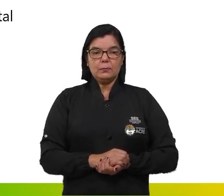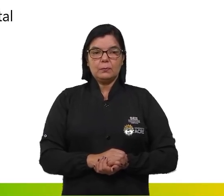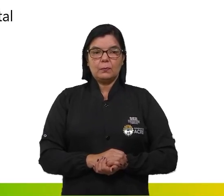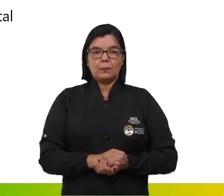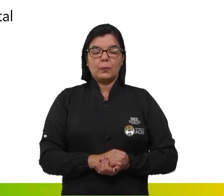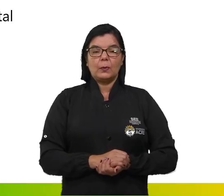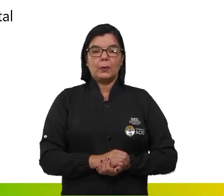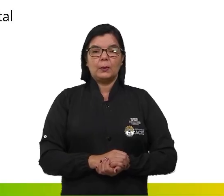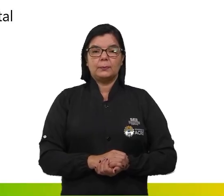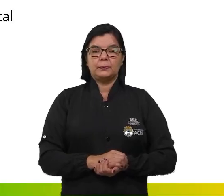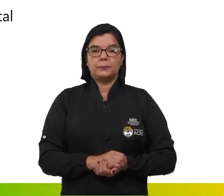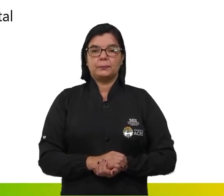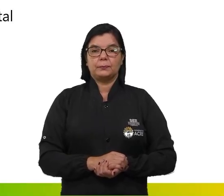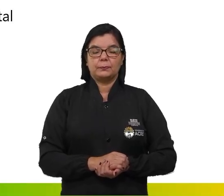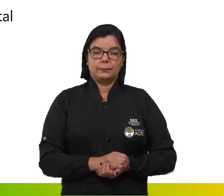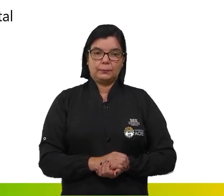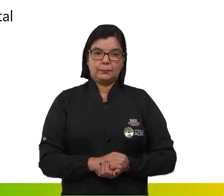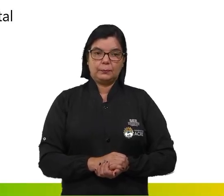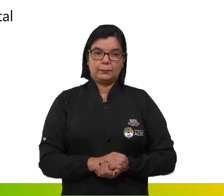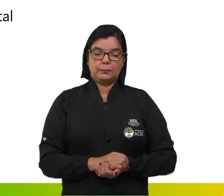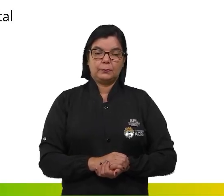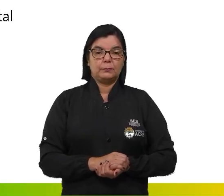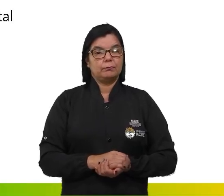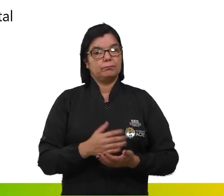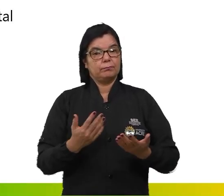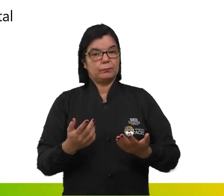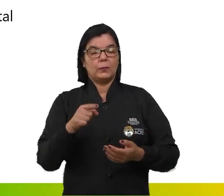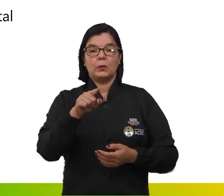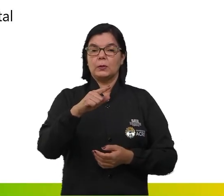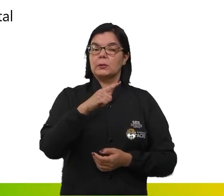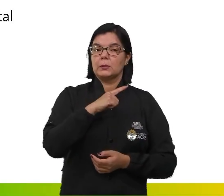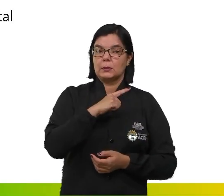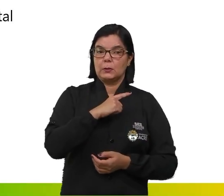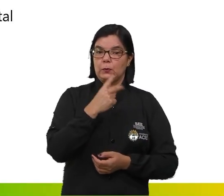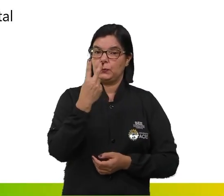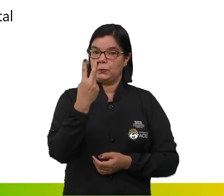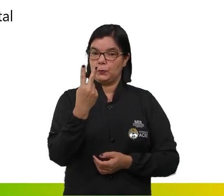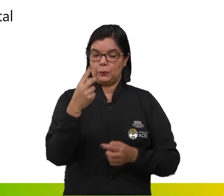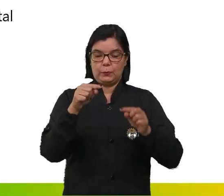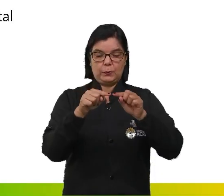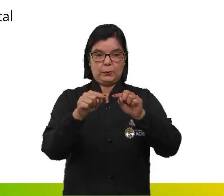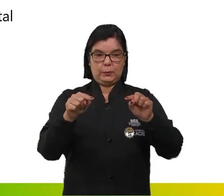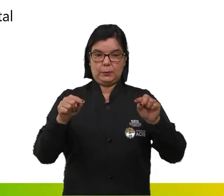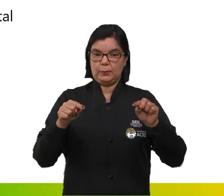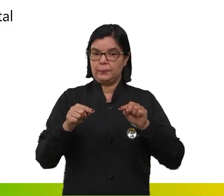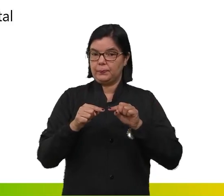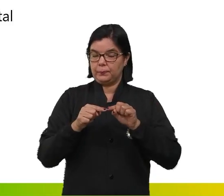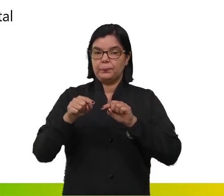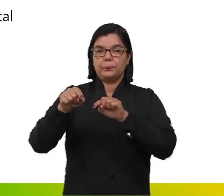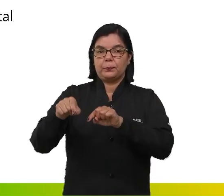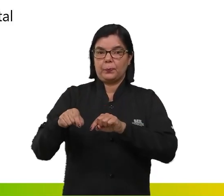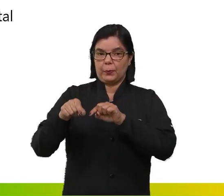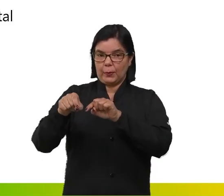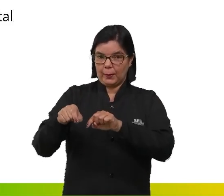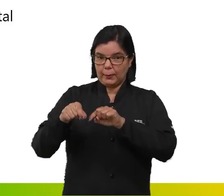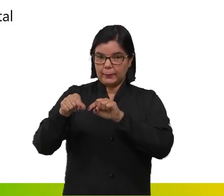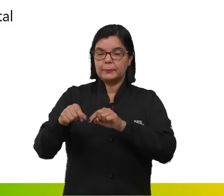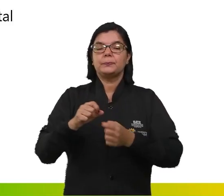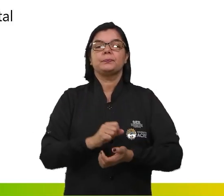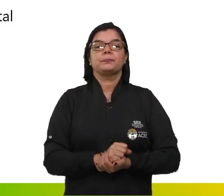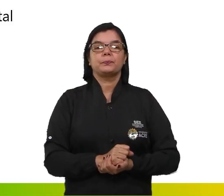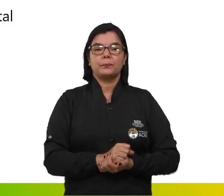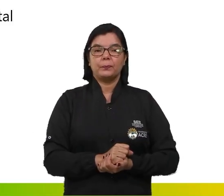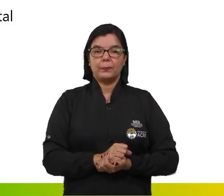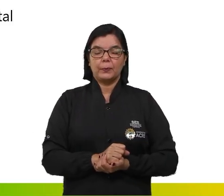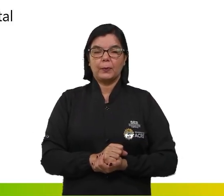Eu tenho aqui, digamos que você herdou 2 terrenos rurais, que sorte, terrenos